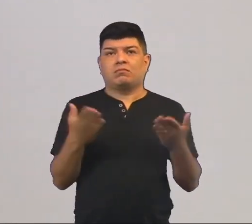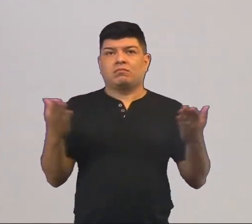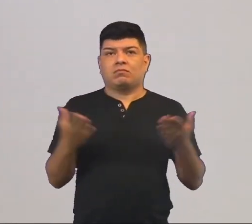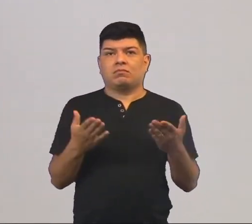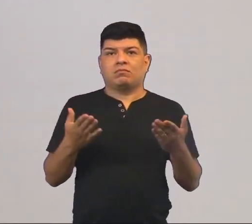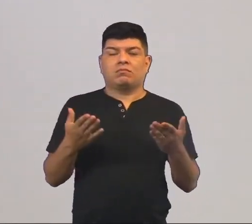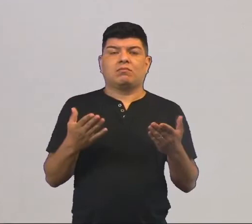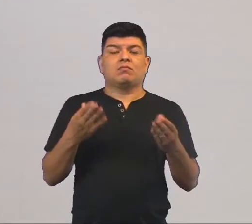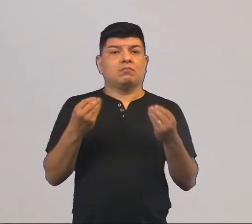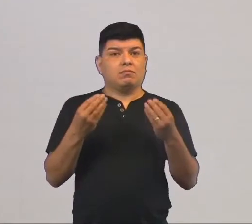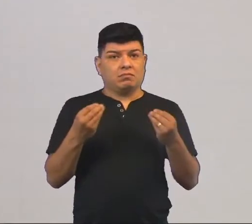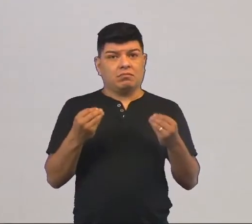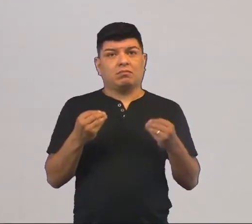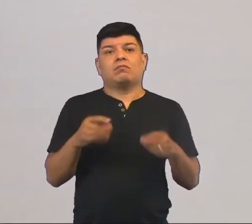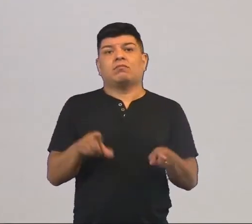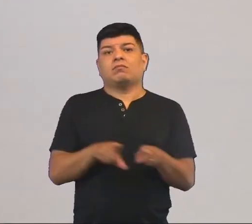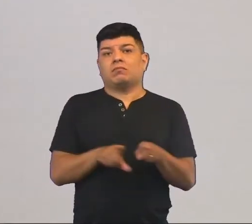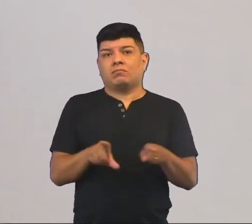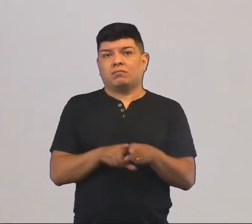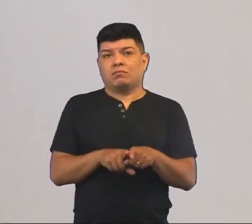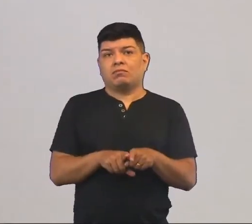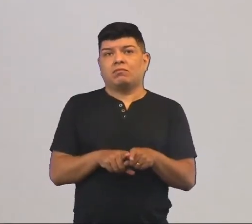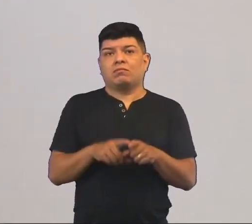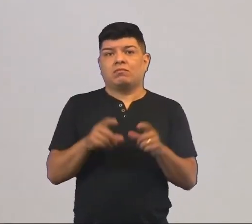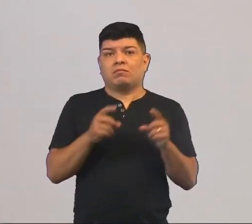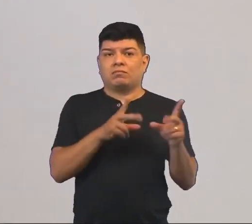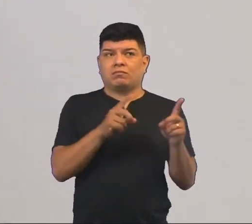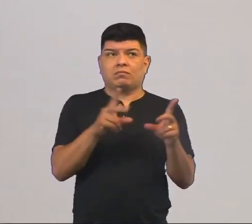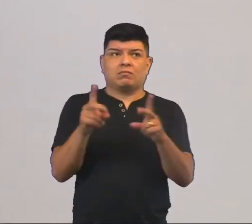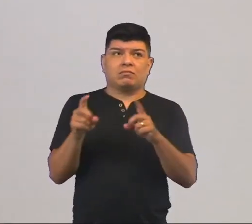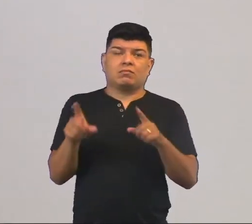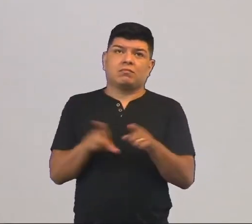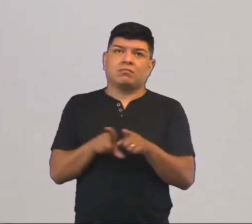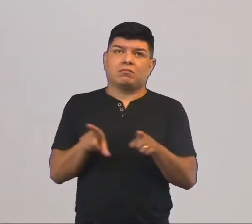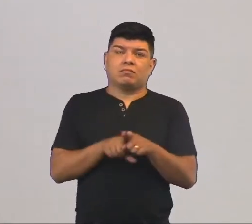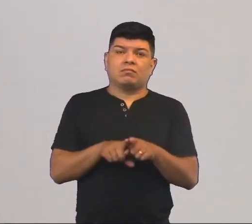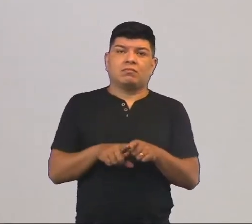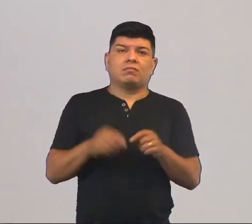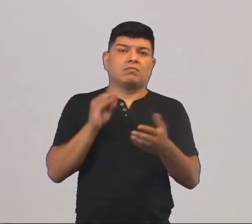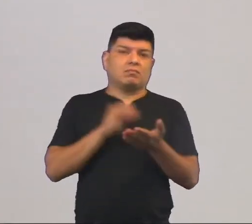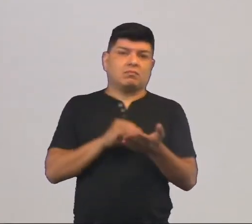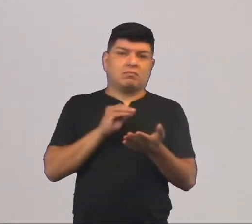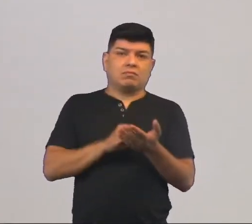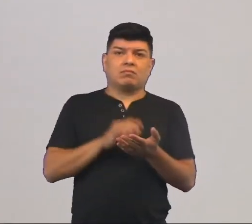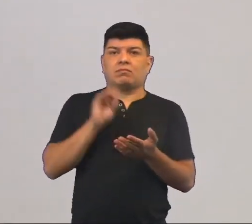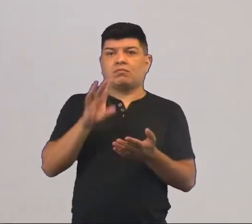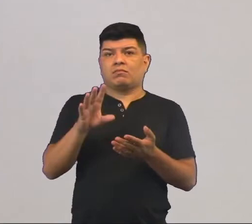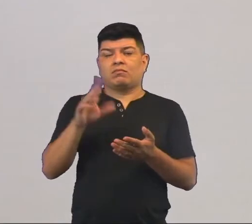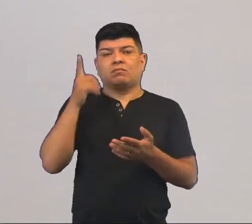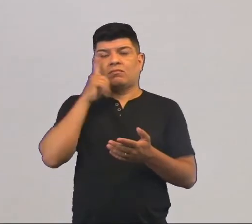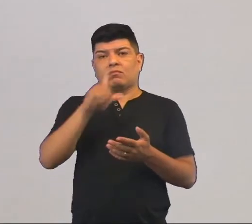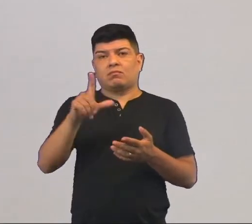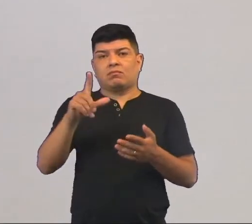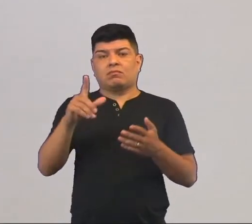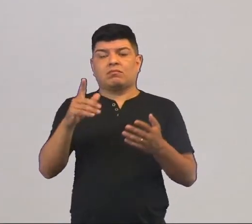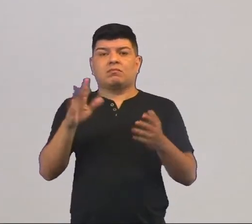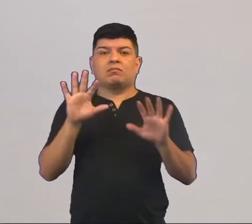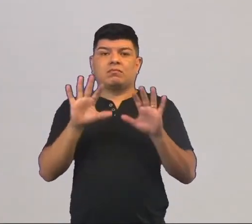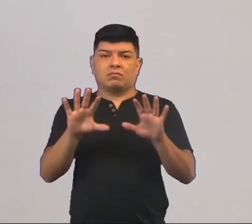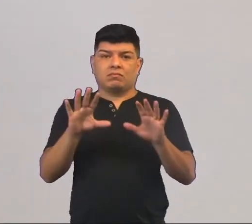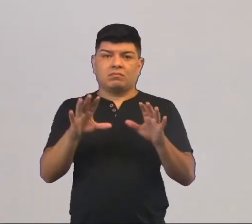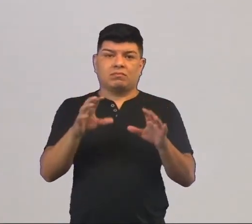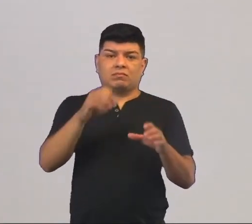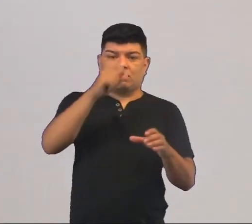produzidas toneladas, aumentou também a questão da exportação. O que está faltando, então, é conseguir conciliar